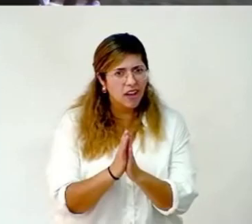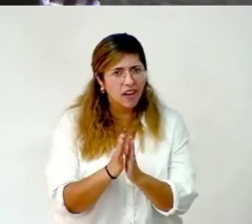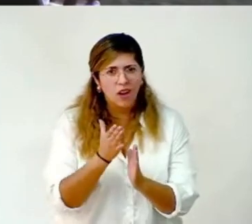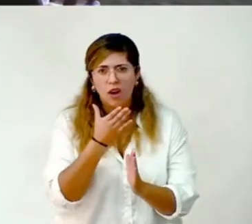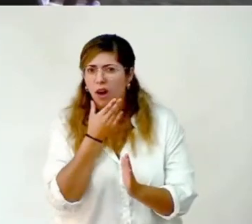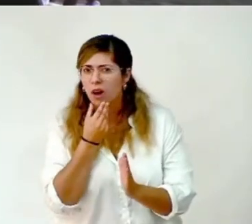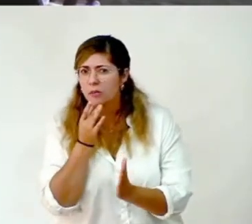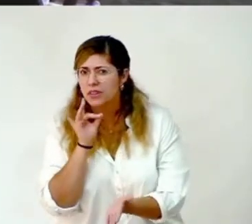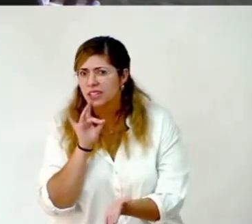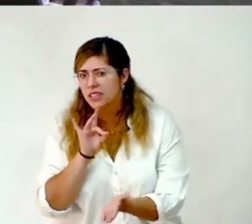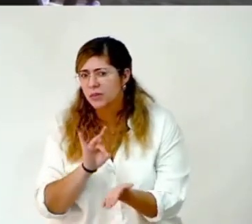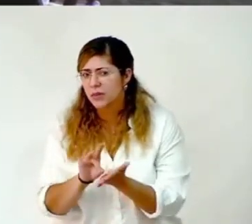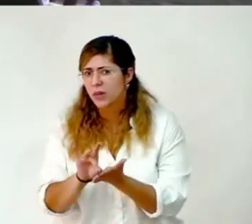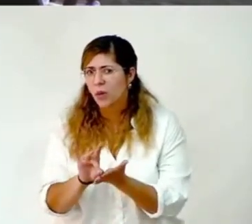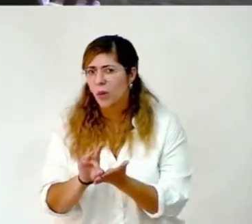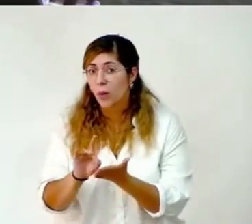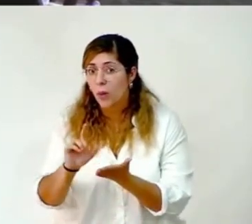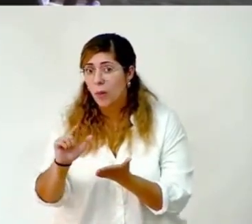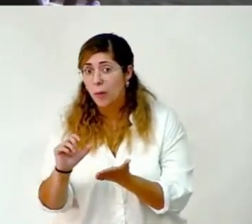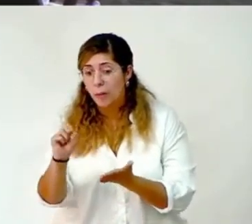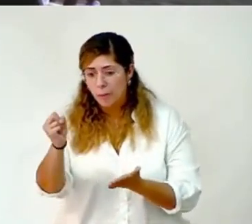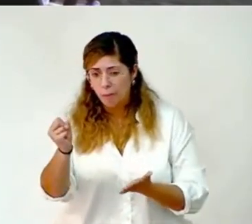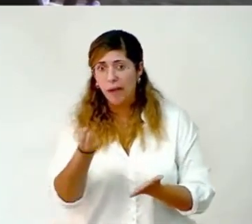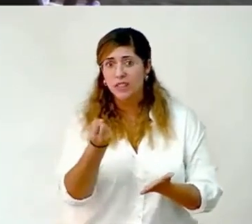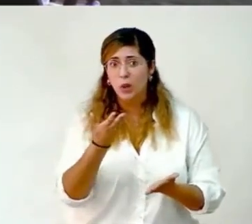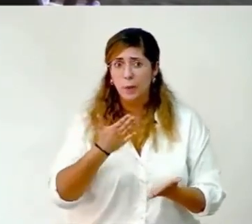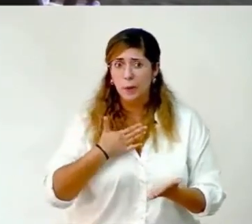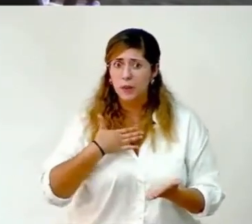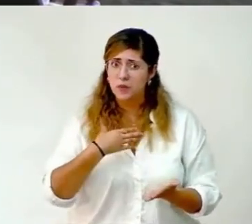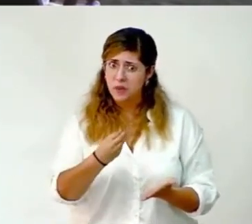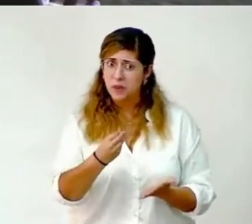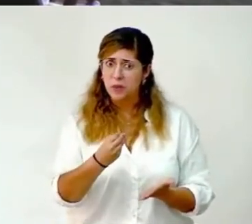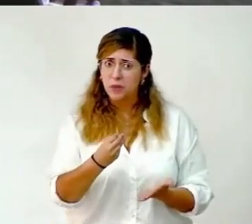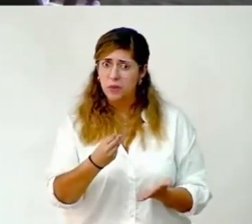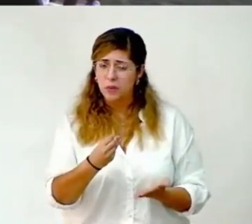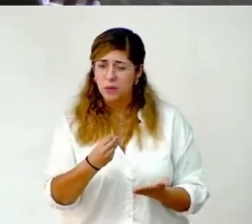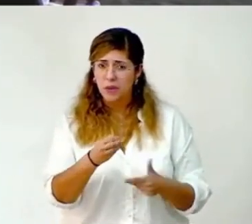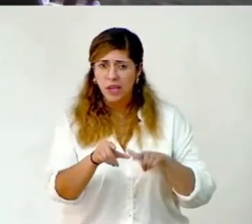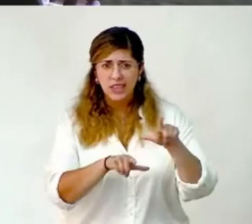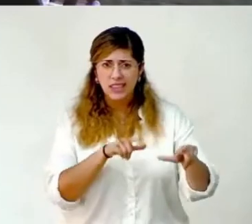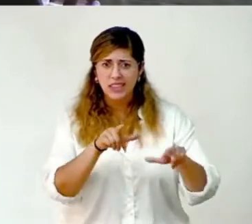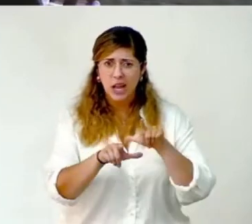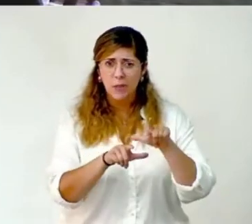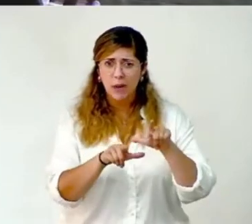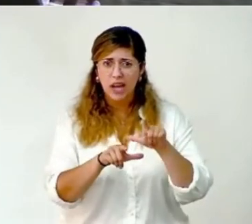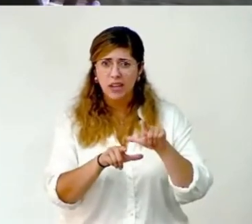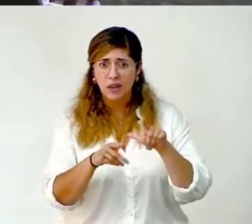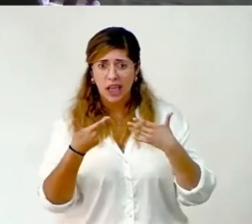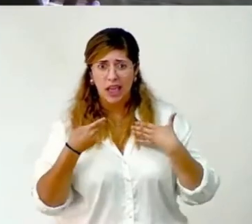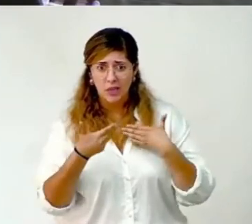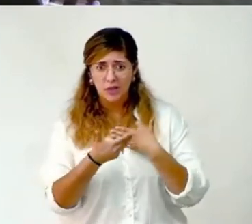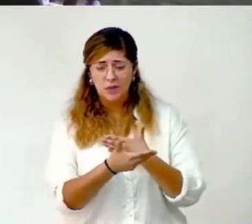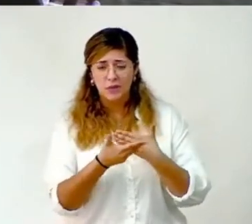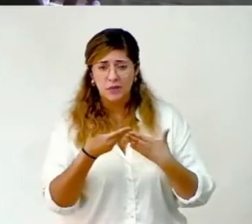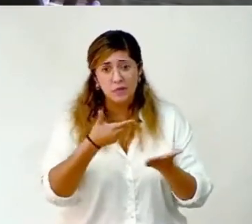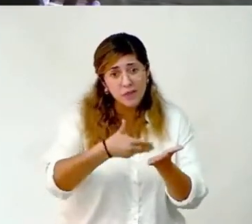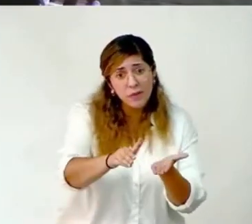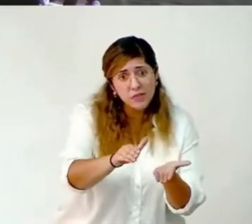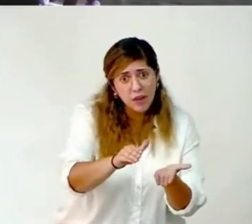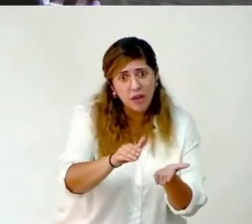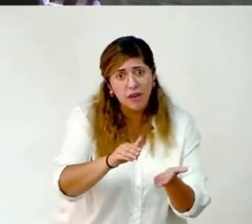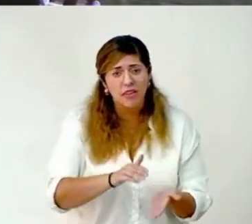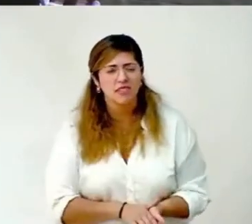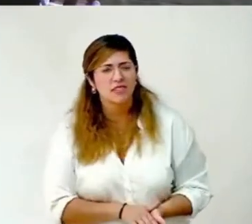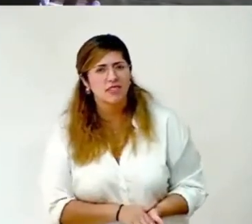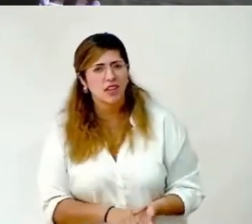matou o meu filho? Que tomou a minha vaga no emprego? aquele que me delatou, aquele que me caluniou,